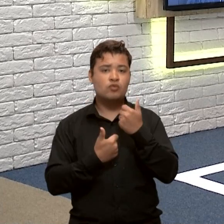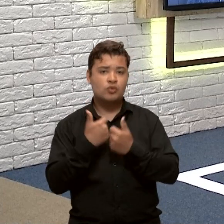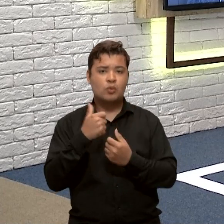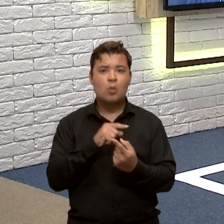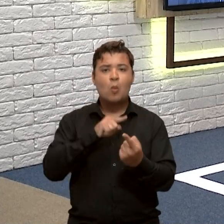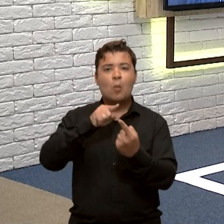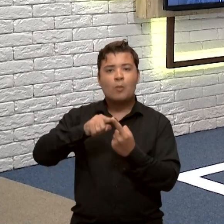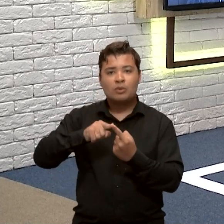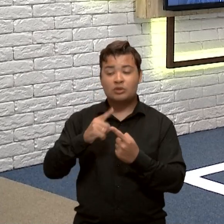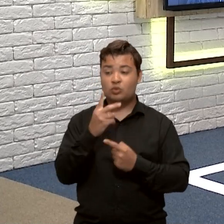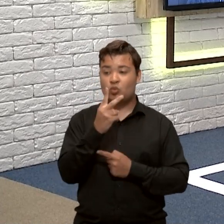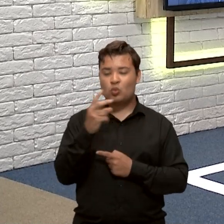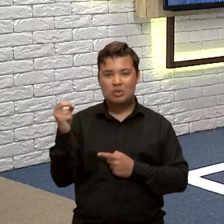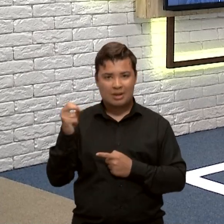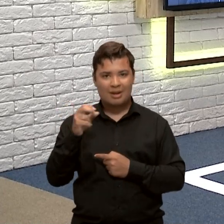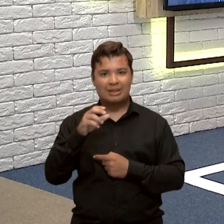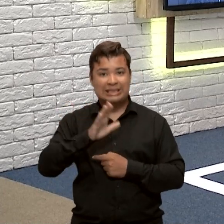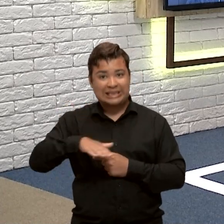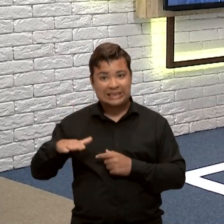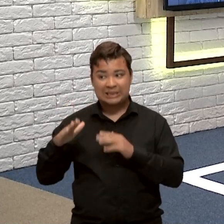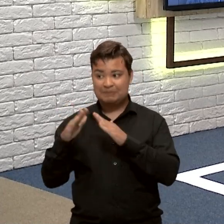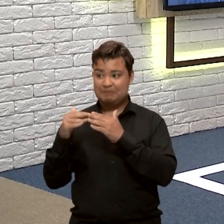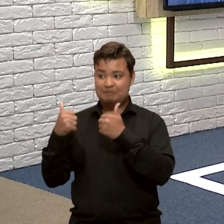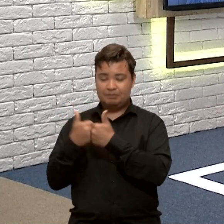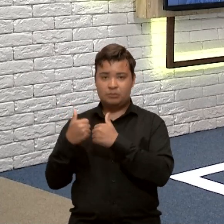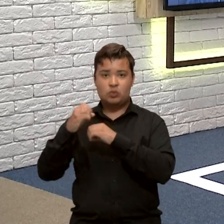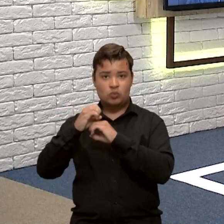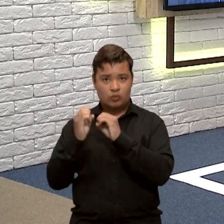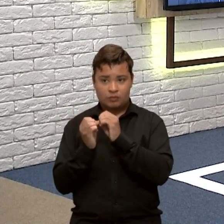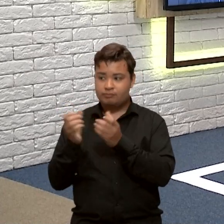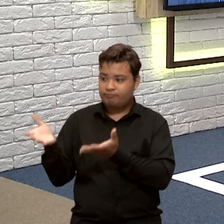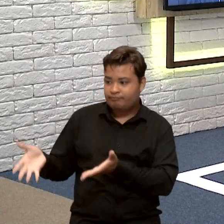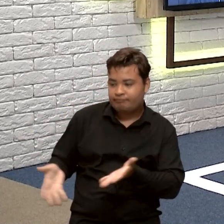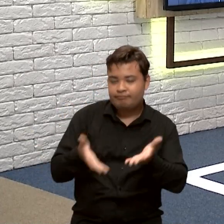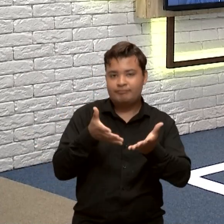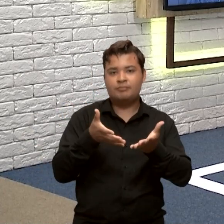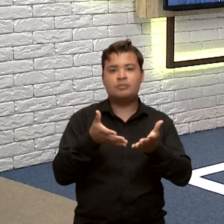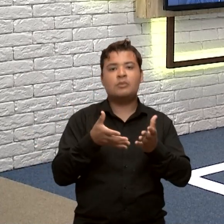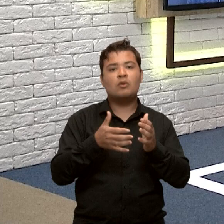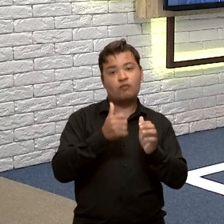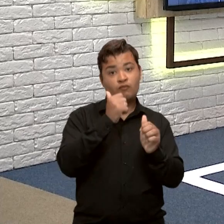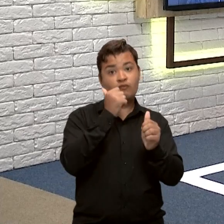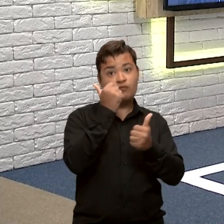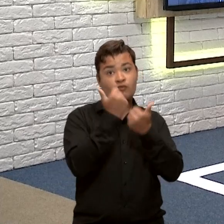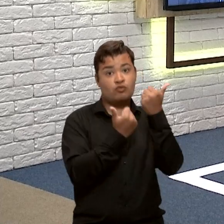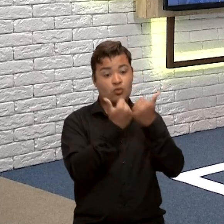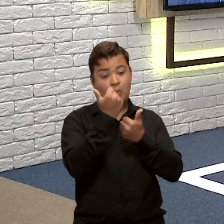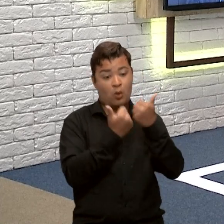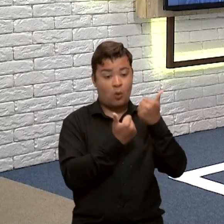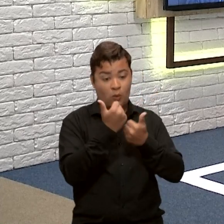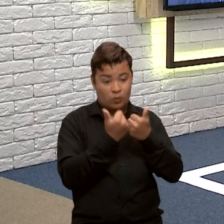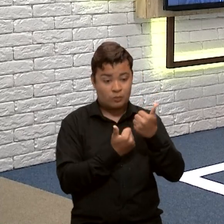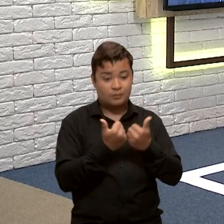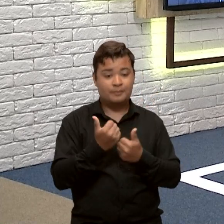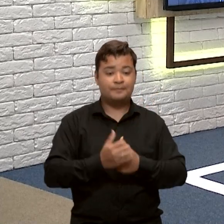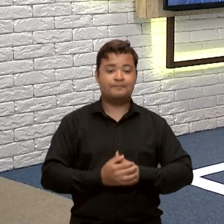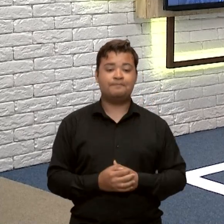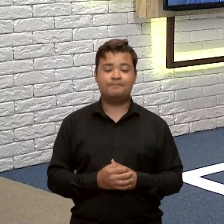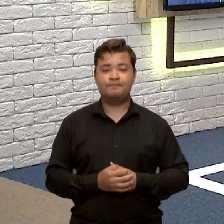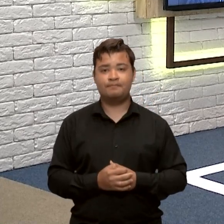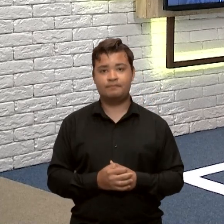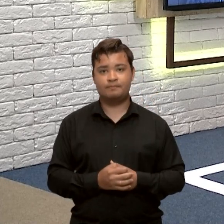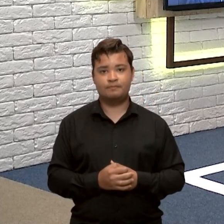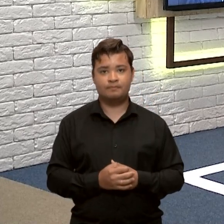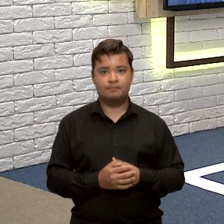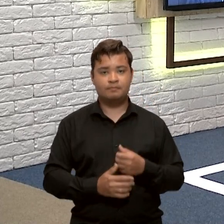do entorno da UFG ao futebol. Então, são um programa de acesso aos esportes, e ele tem duas versões, que é